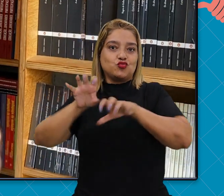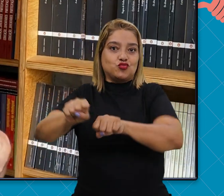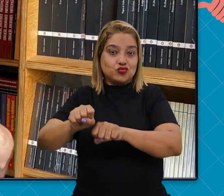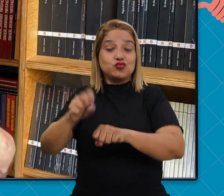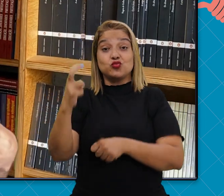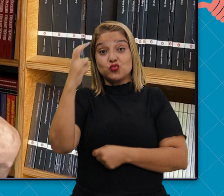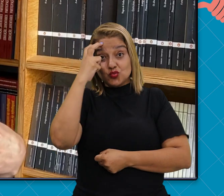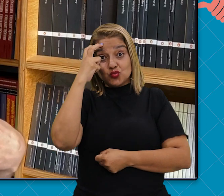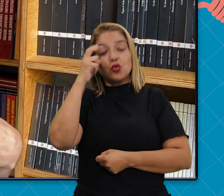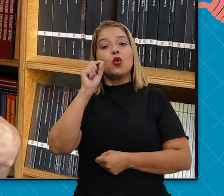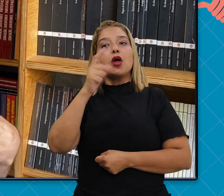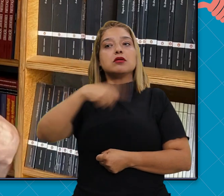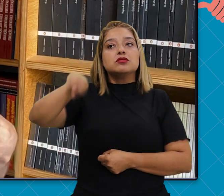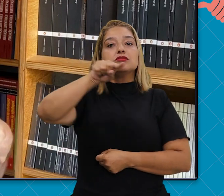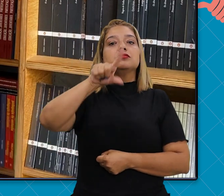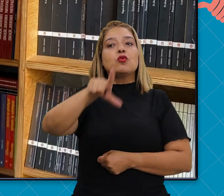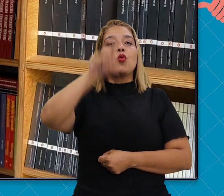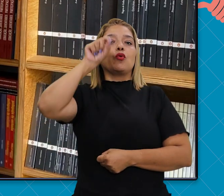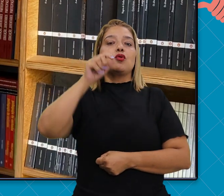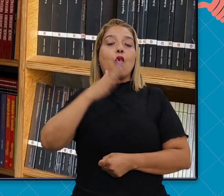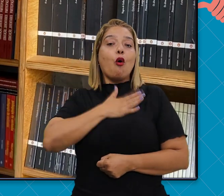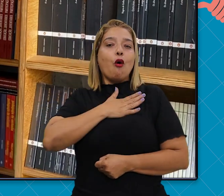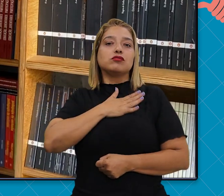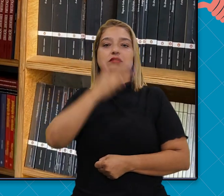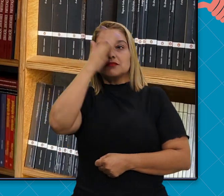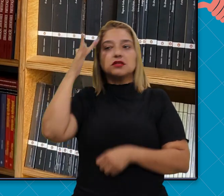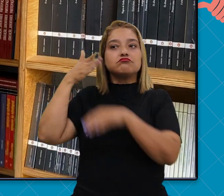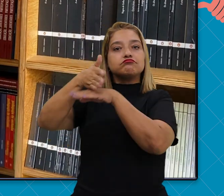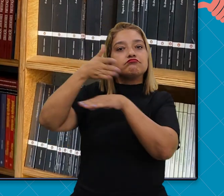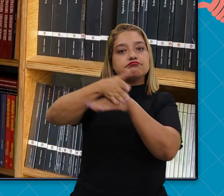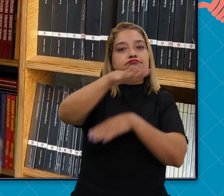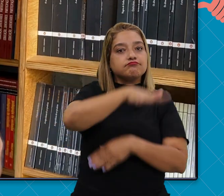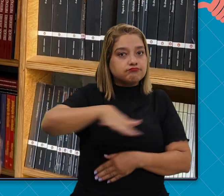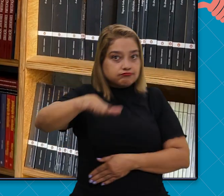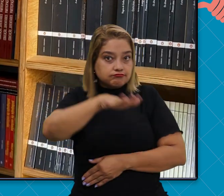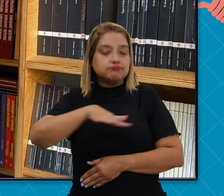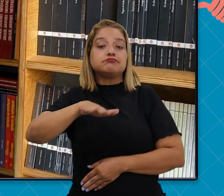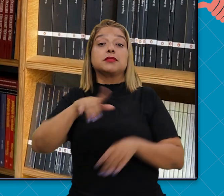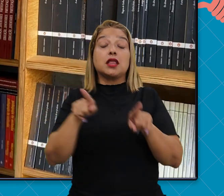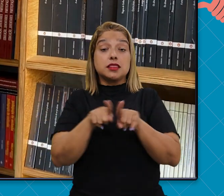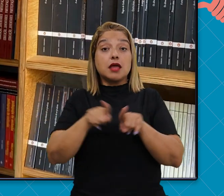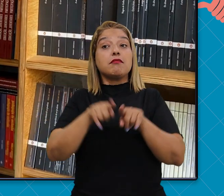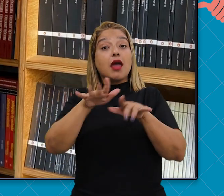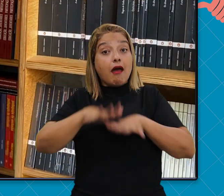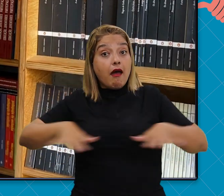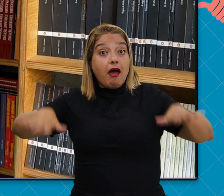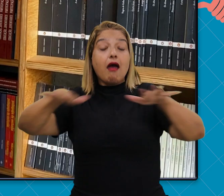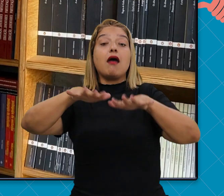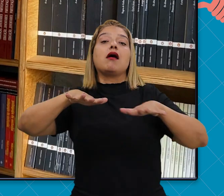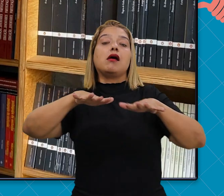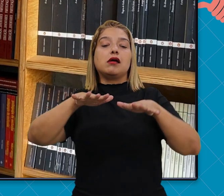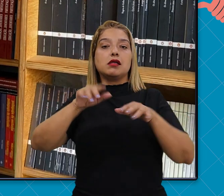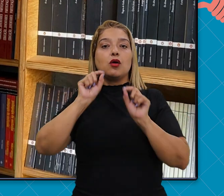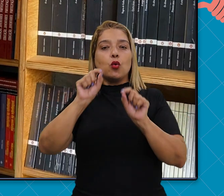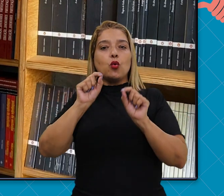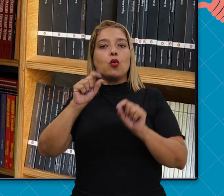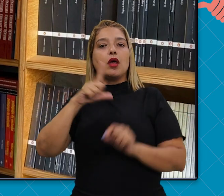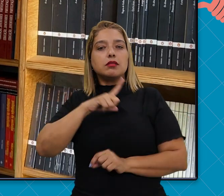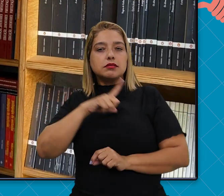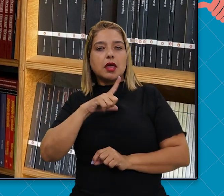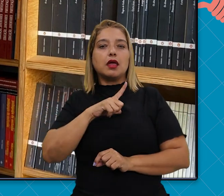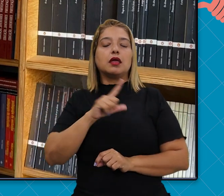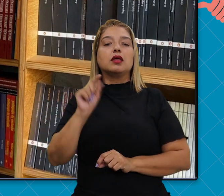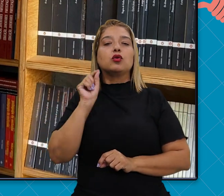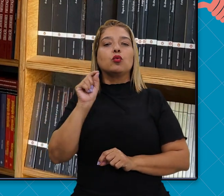que convive nessa cidade, né? Também, esses bens culturais são bens